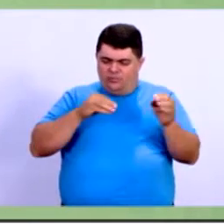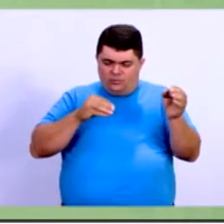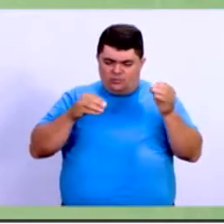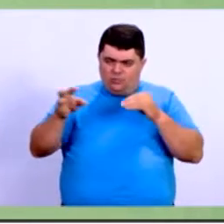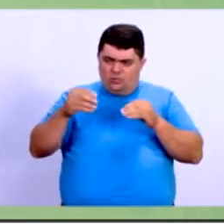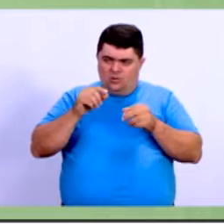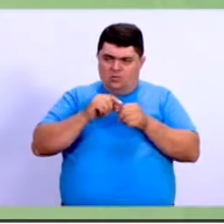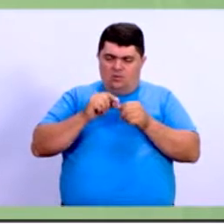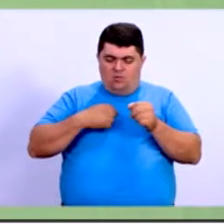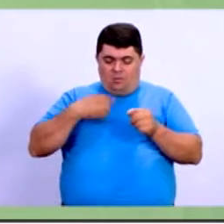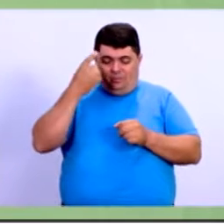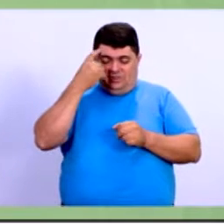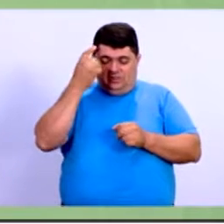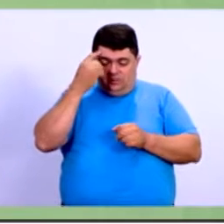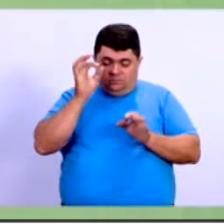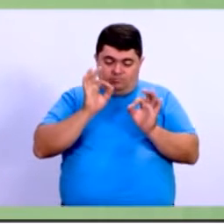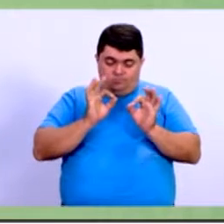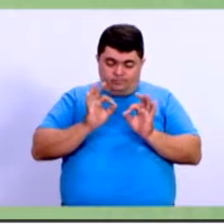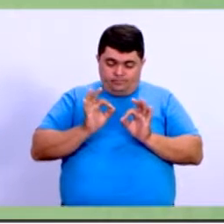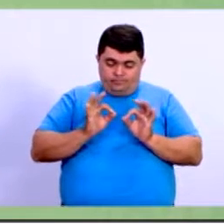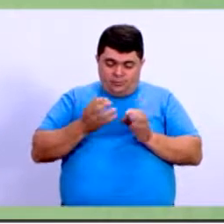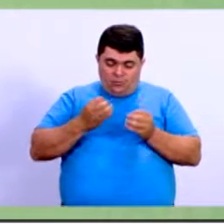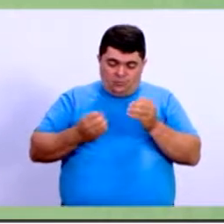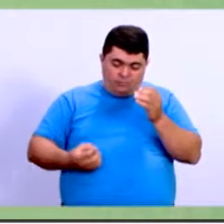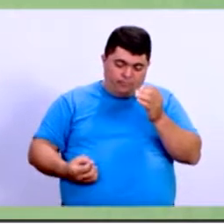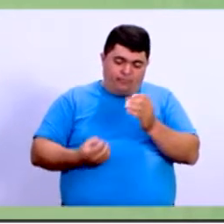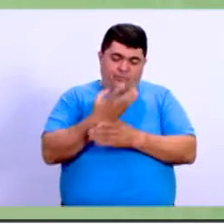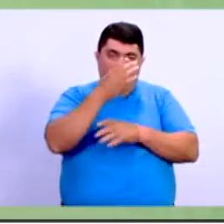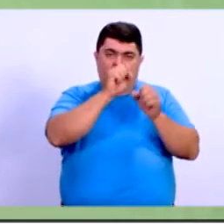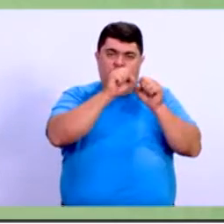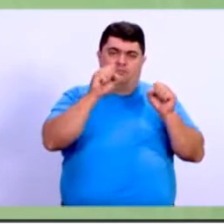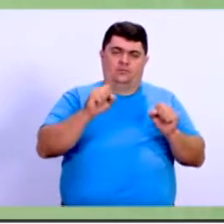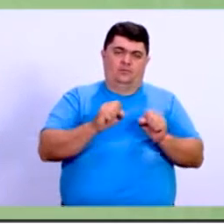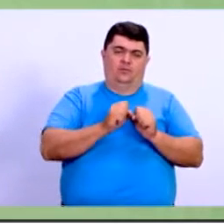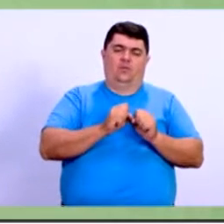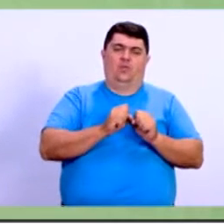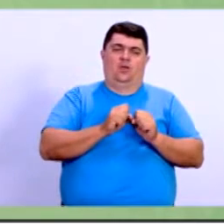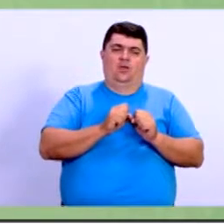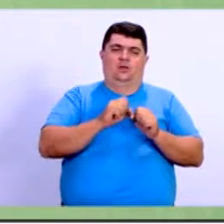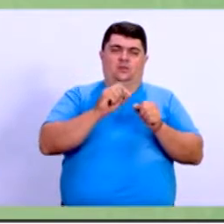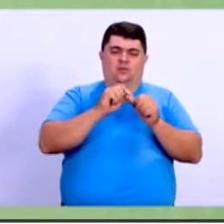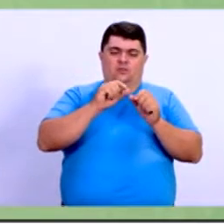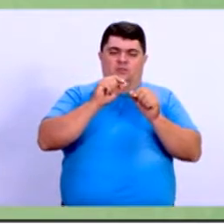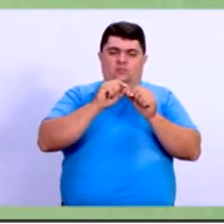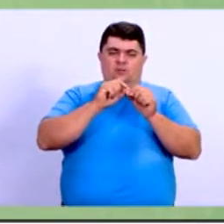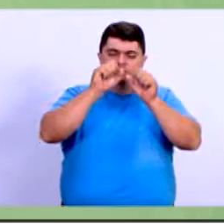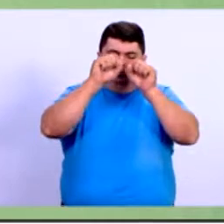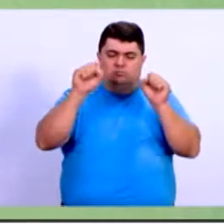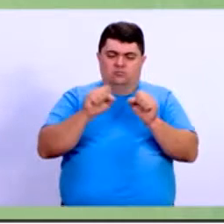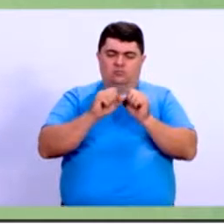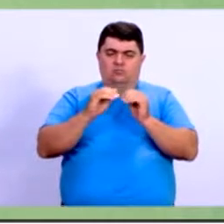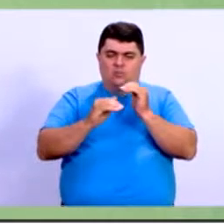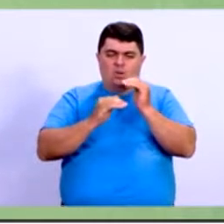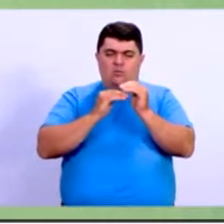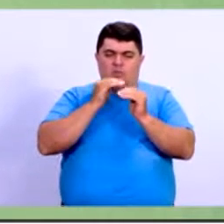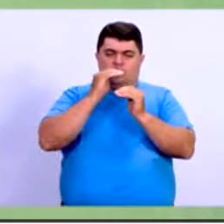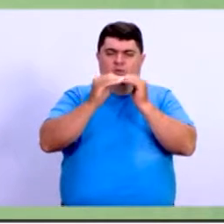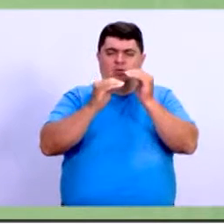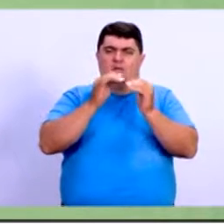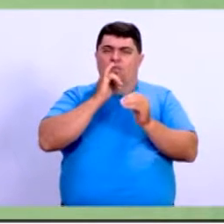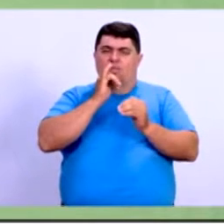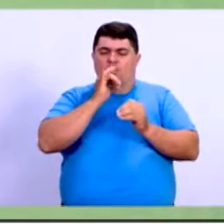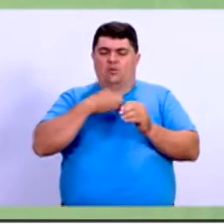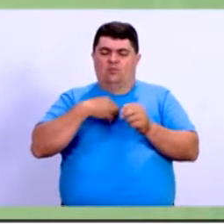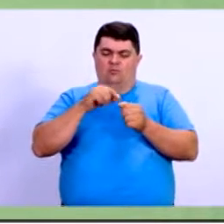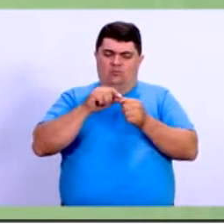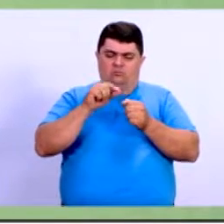e para utilizar o sistema. Qual que é a diferença? Quando eu desenvolvo o sistema, eu tenho que falar quais são os programas que eu vou utilizar